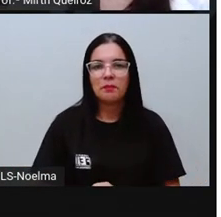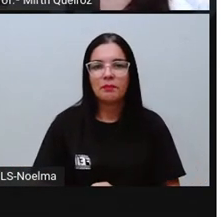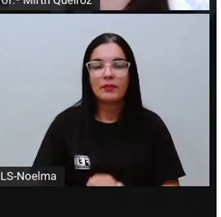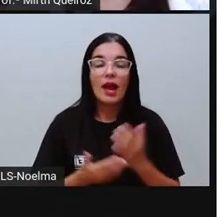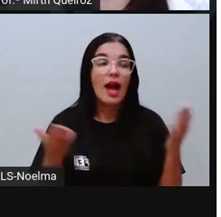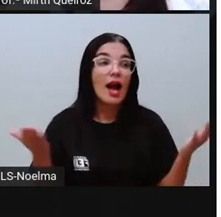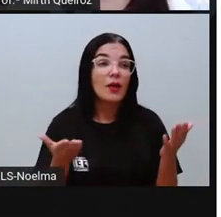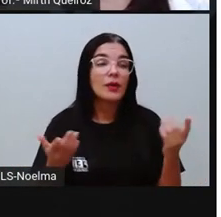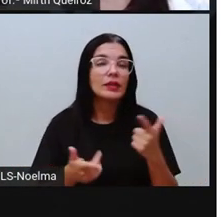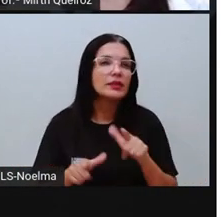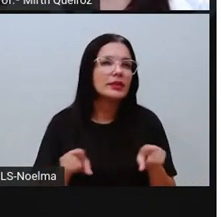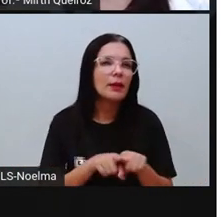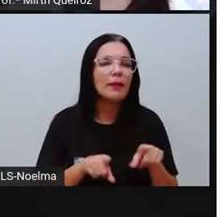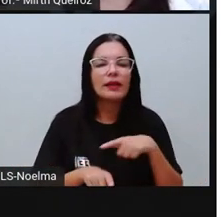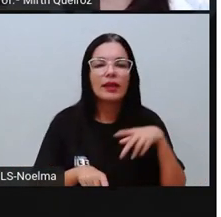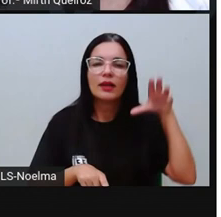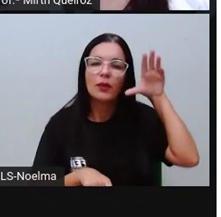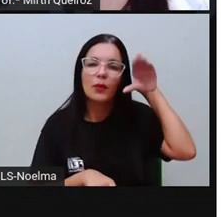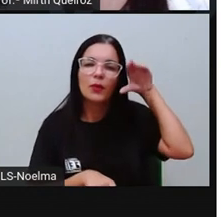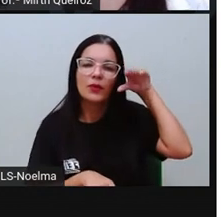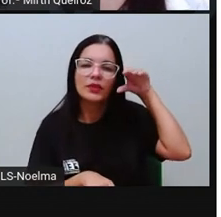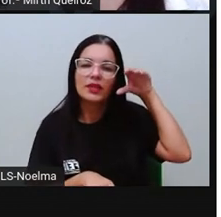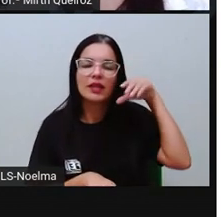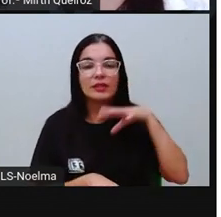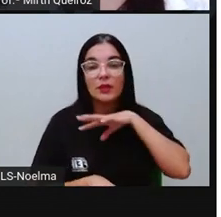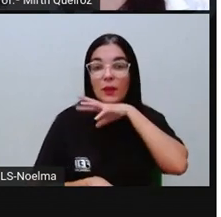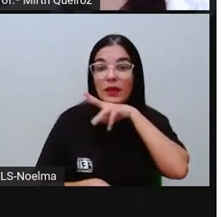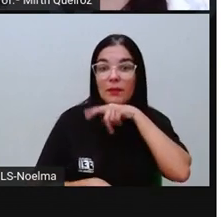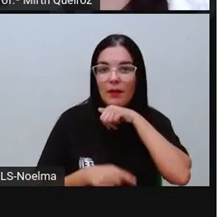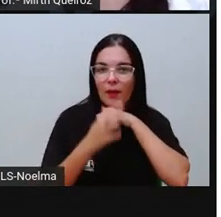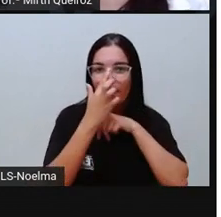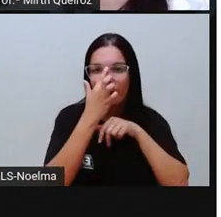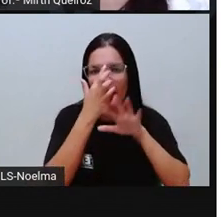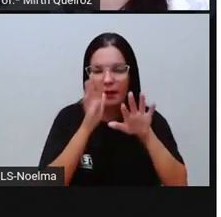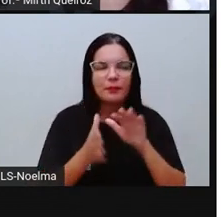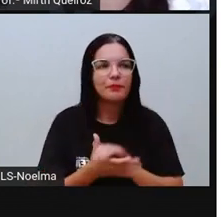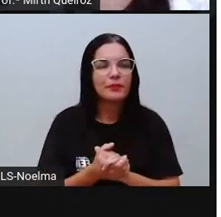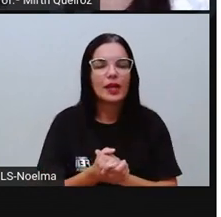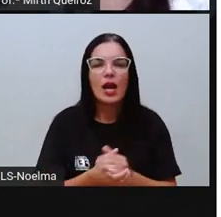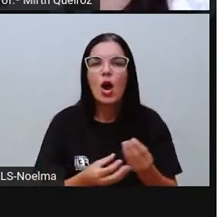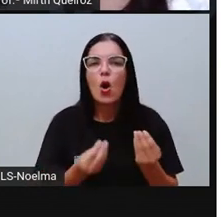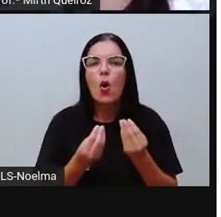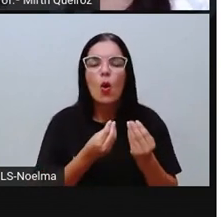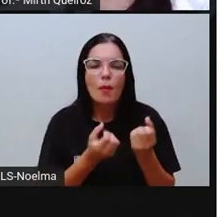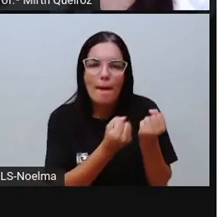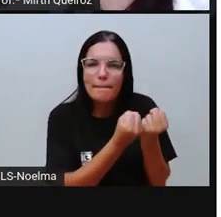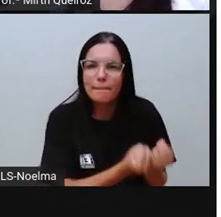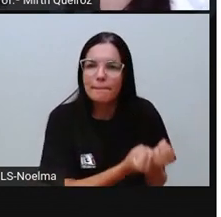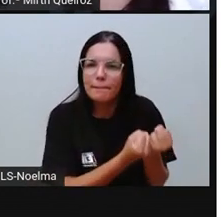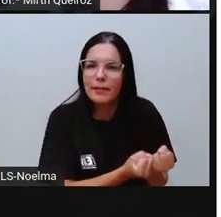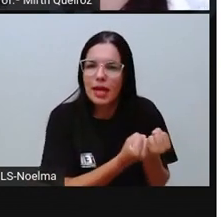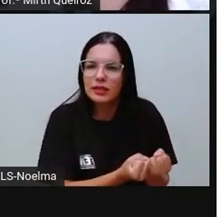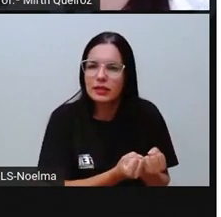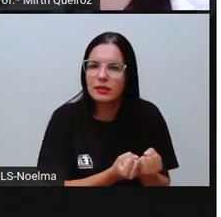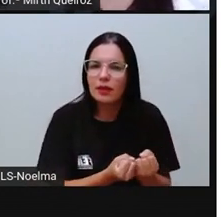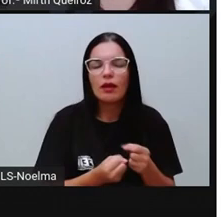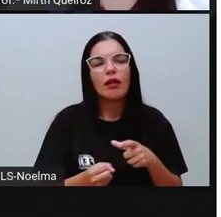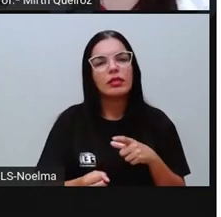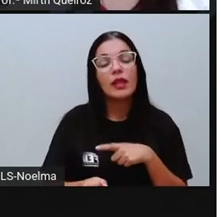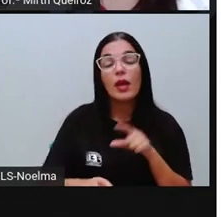Algumas curiosidades sobre este animal. Nós temos aqui, o peso pode chegar de